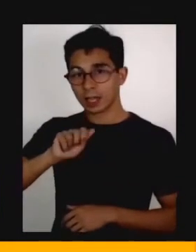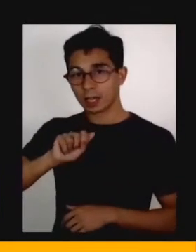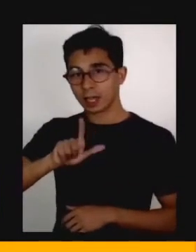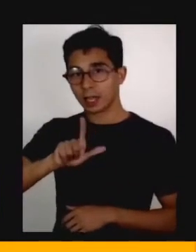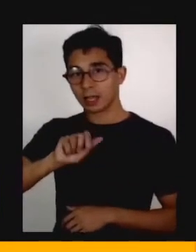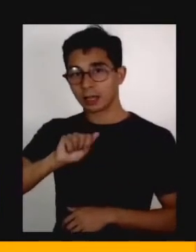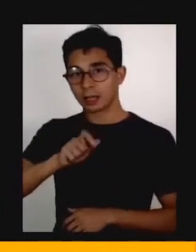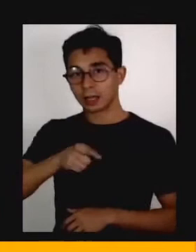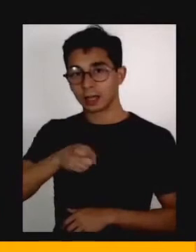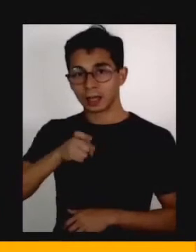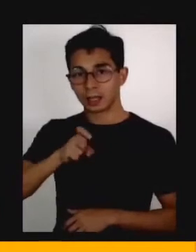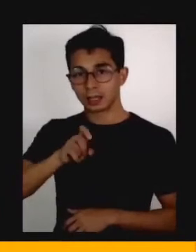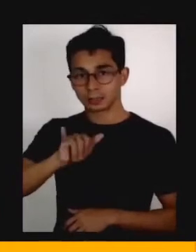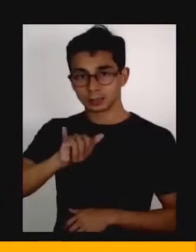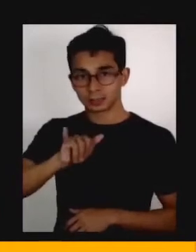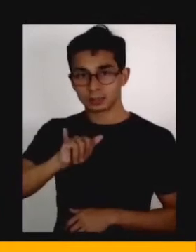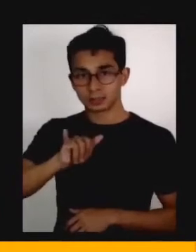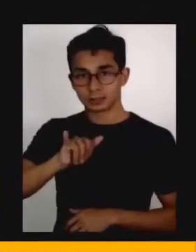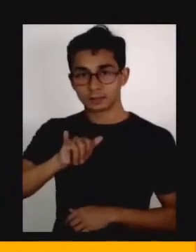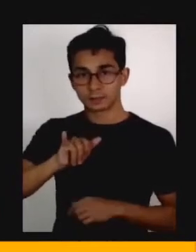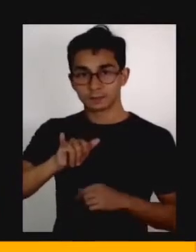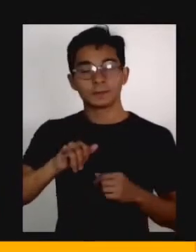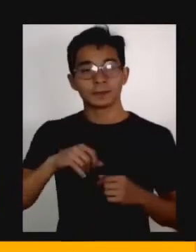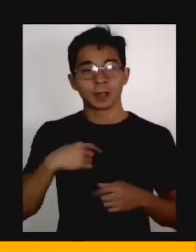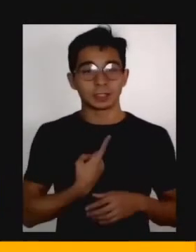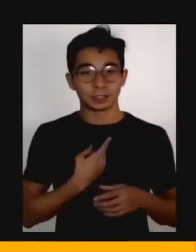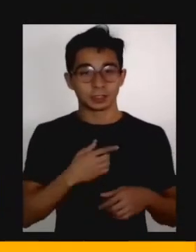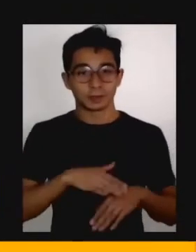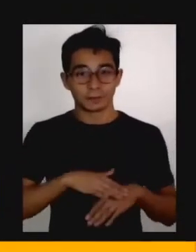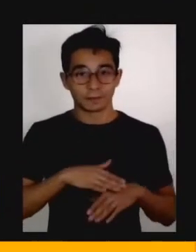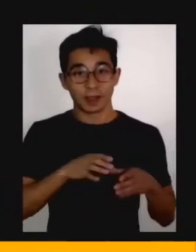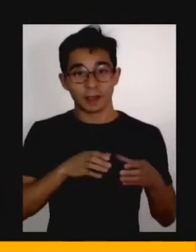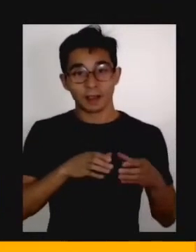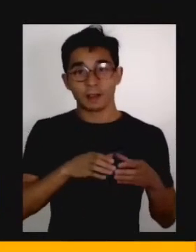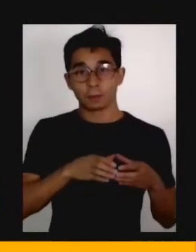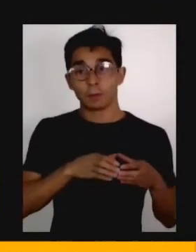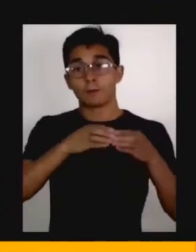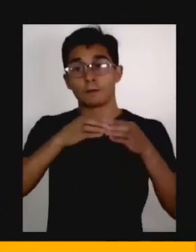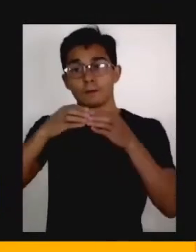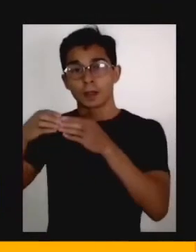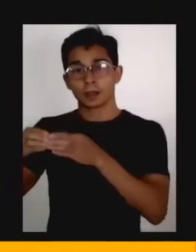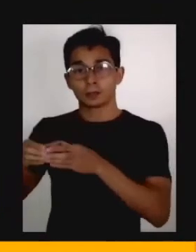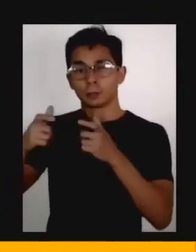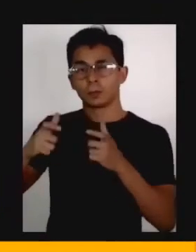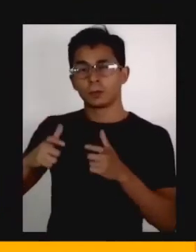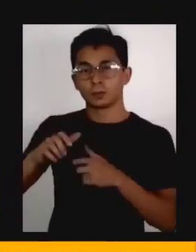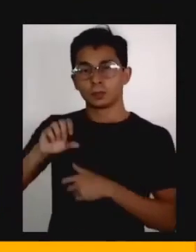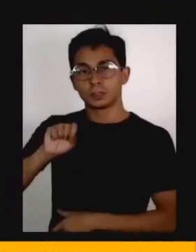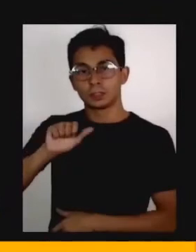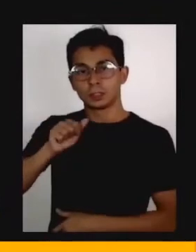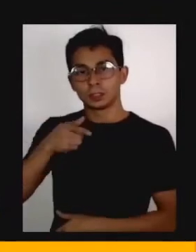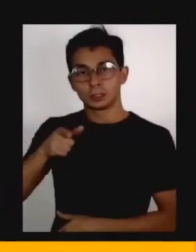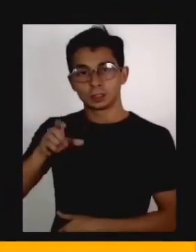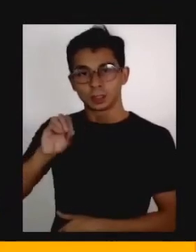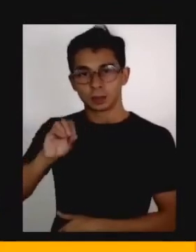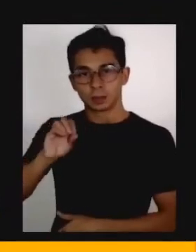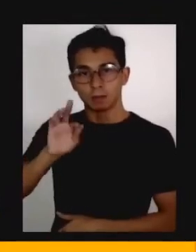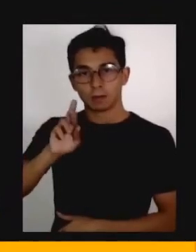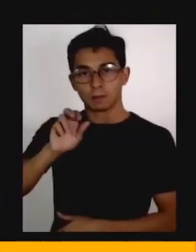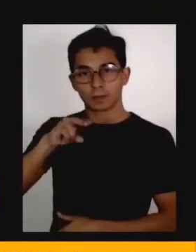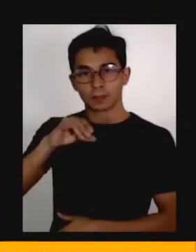principais celulares por ano, uma viagem que a gente realizou para São Francisco em fevereiro, com um grupo